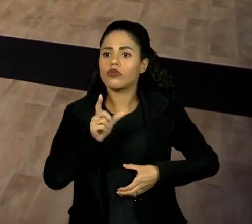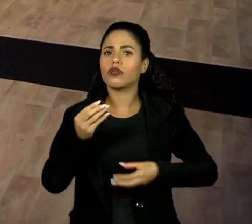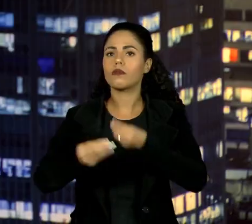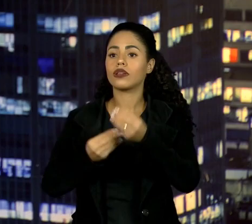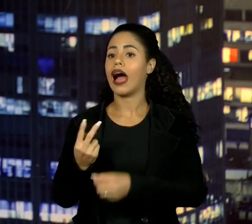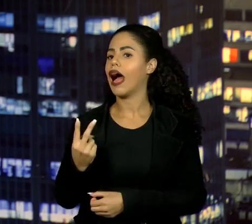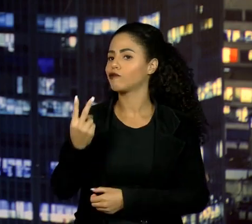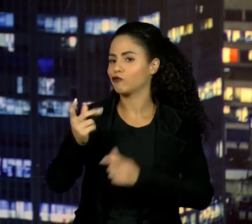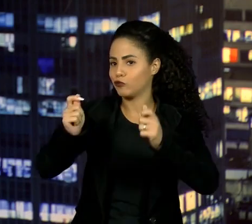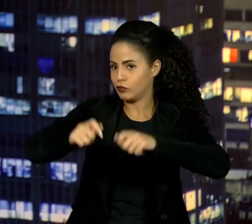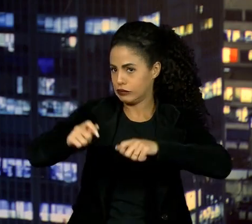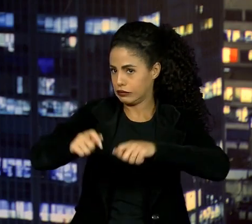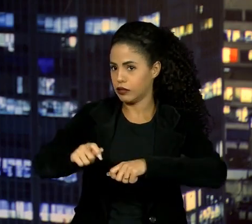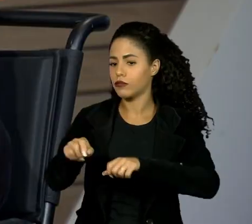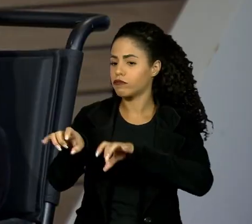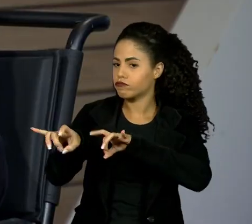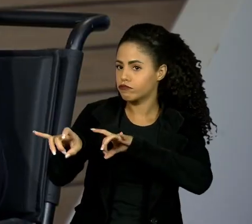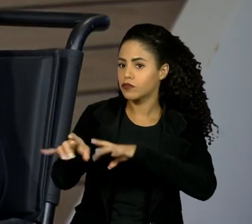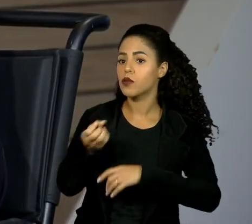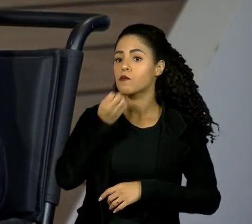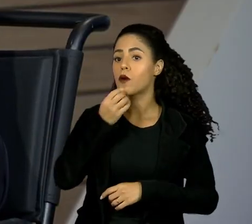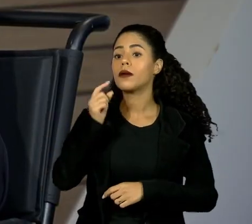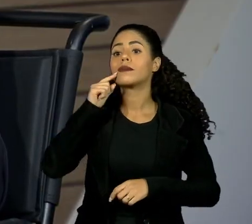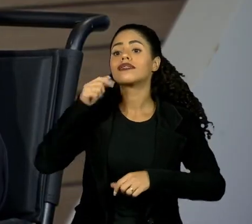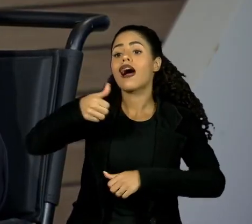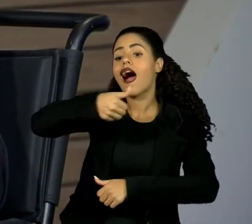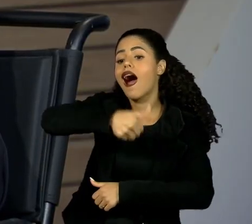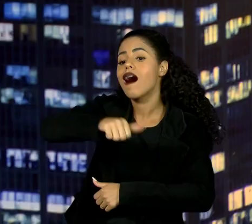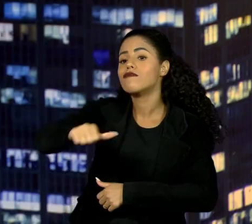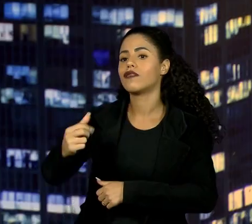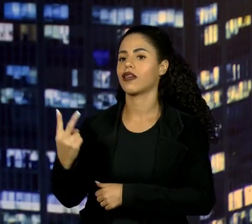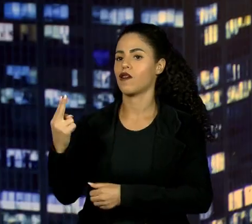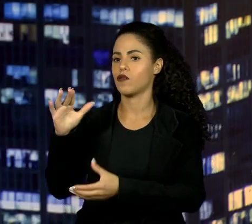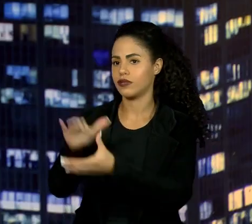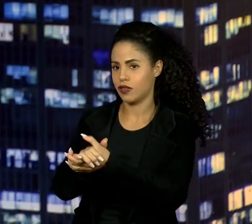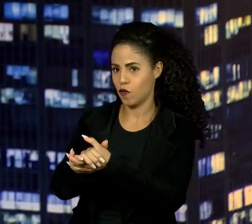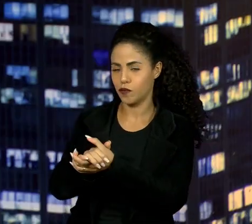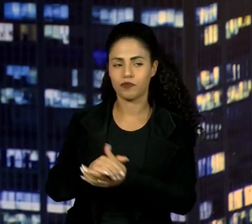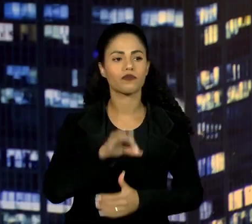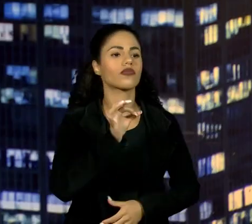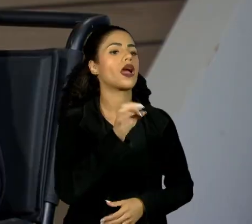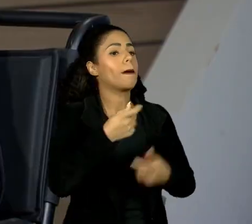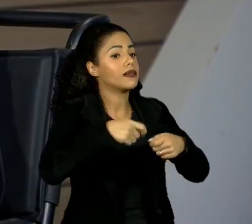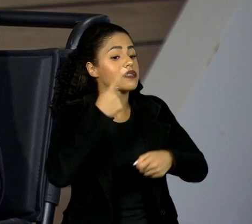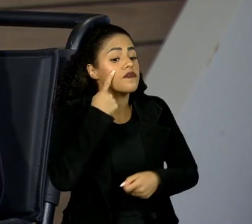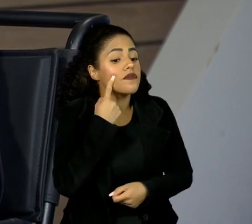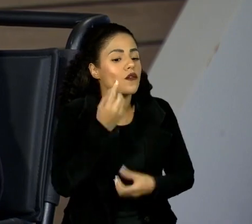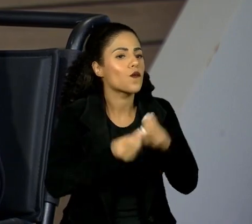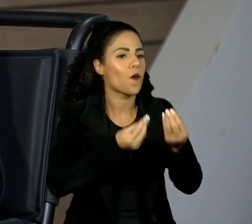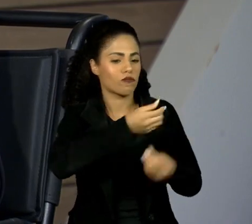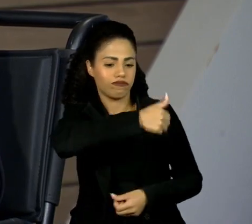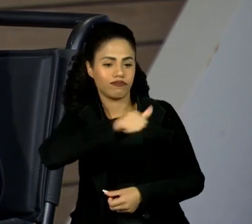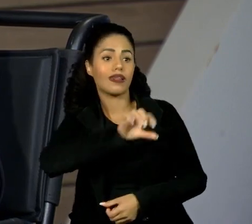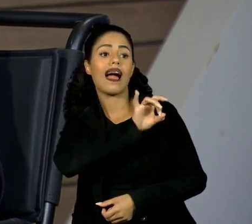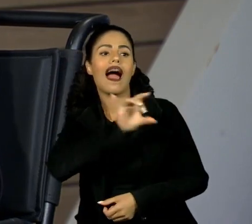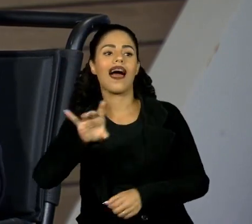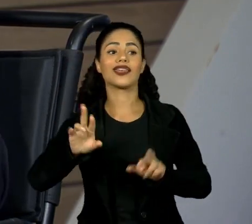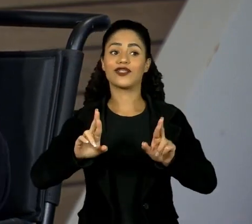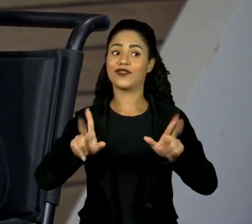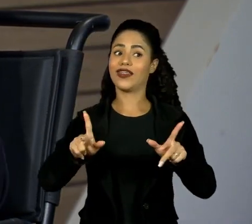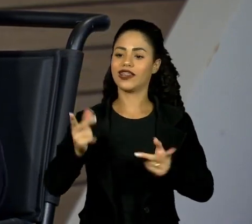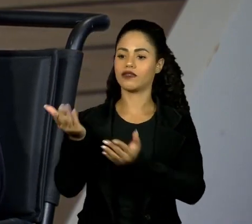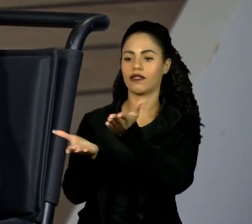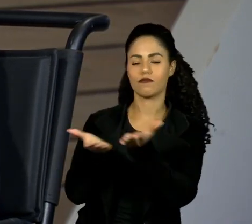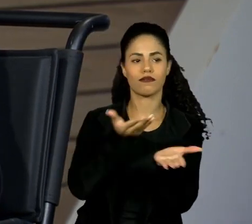de fertilização in vitro. É importante avaliar o casal. Que depende da necessidade dele, né? Do diagnóstico, e aí para cada diagnóstico vai ter um tratamento, que